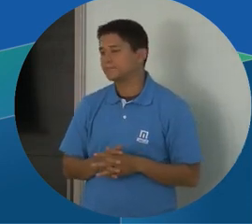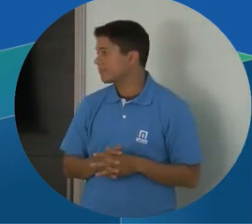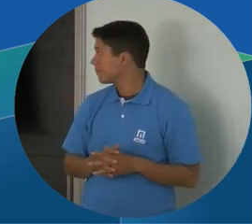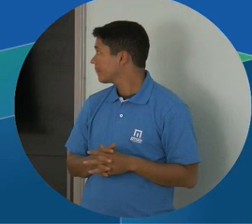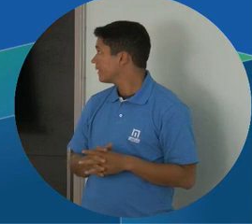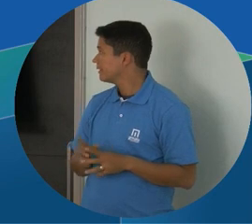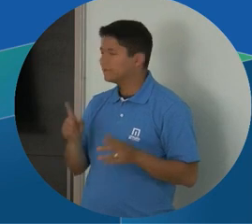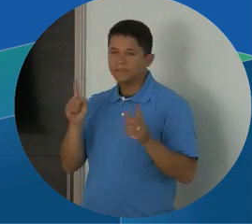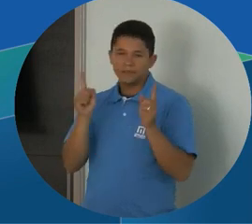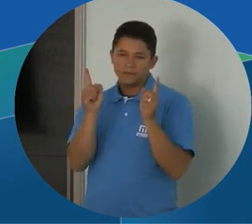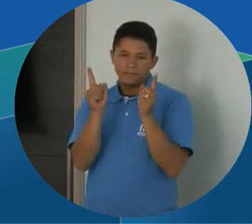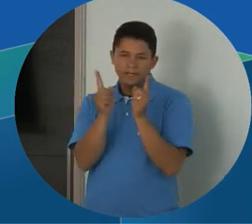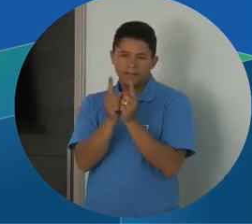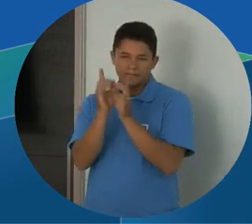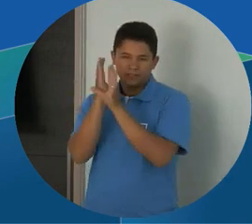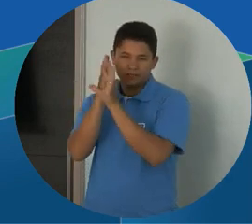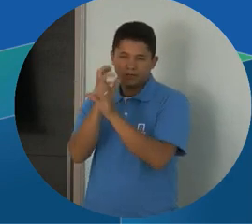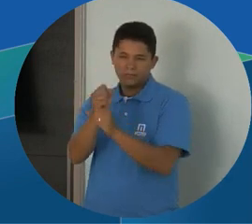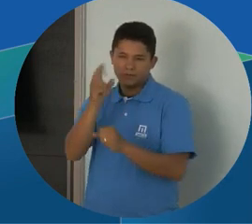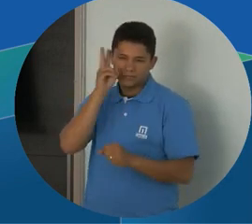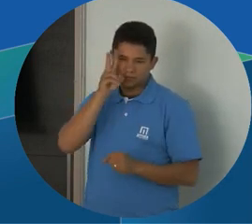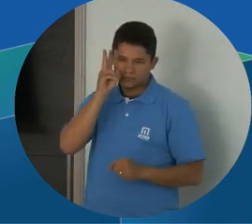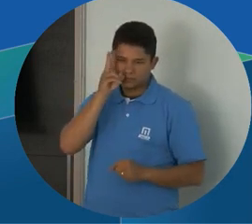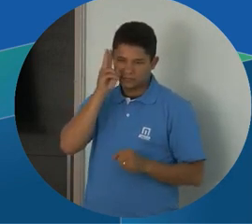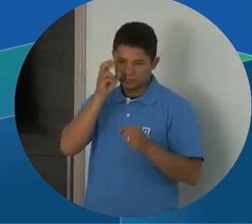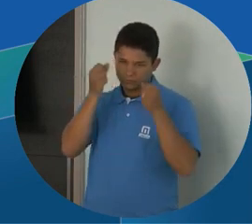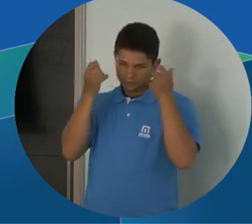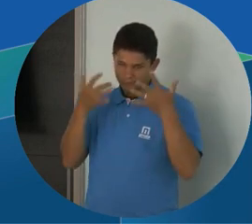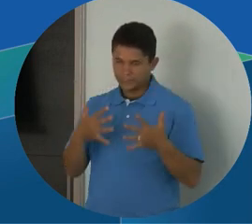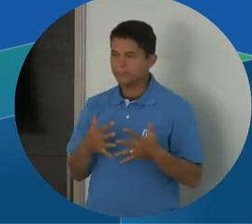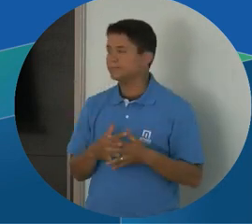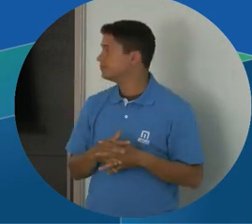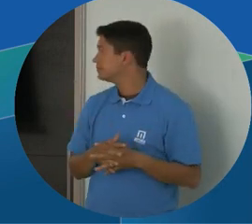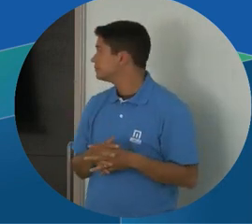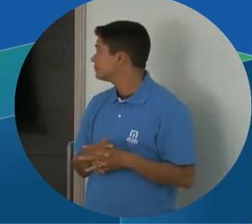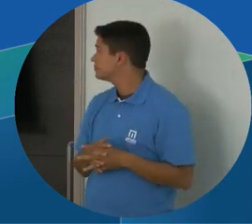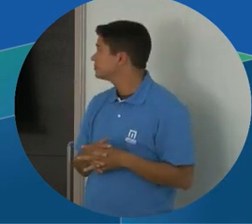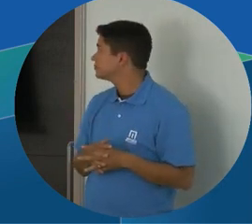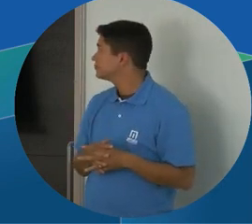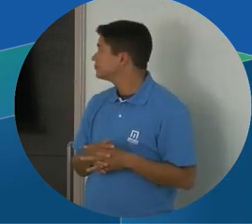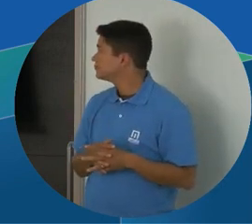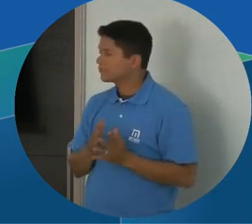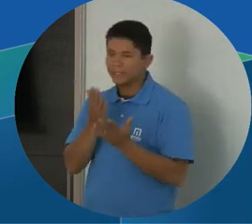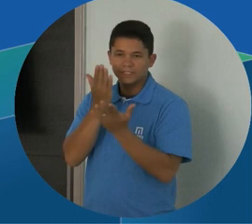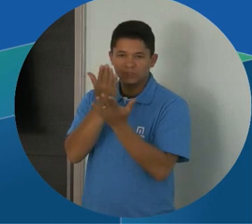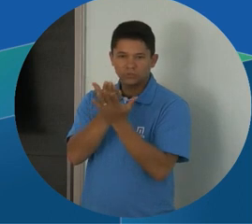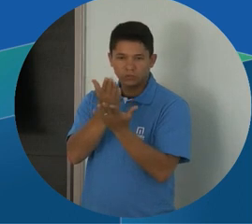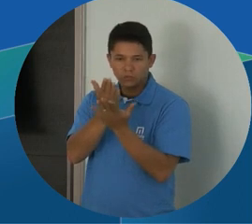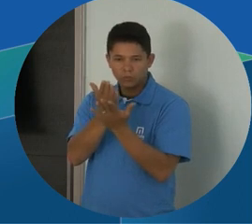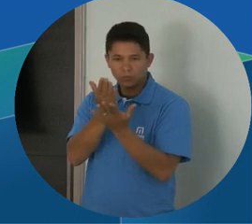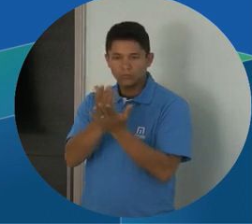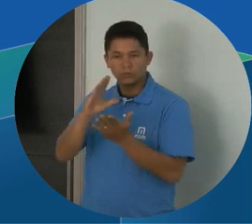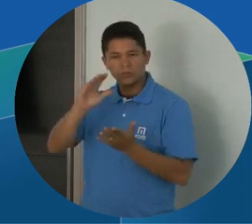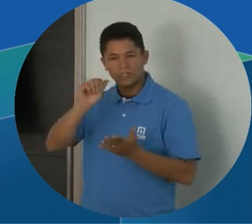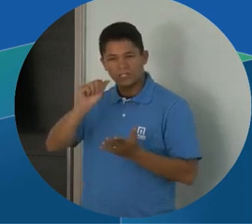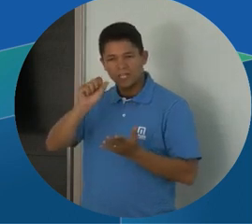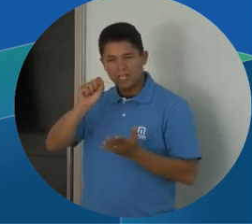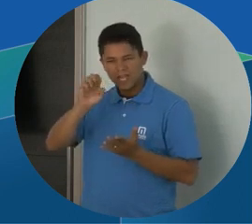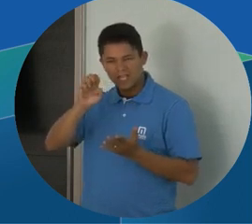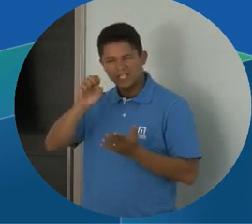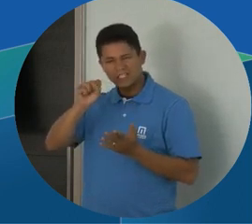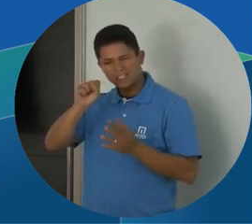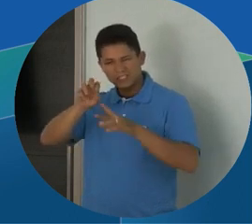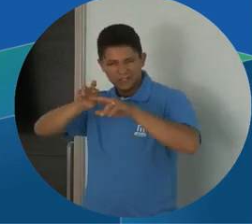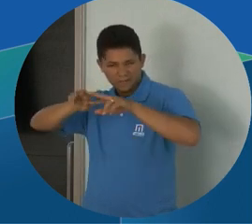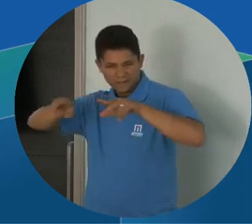Aqui é um brevíssimo histórico, tá, pessoal? Assim, o histórico de estudos, de cases, são longos,